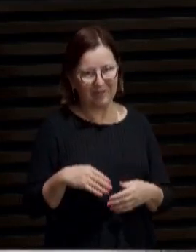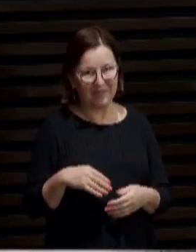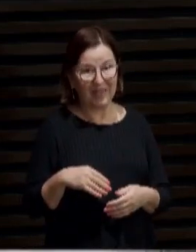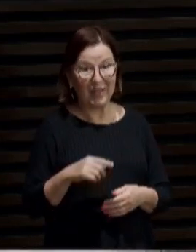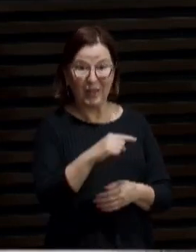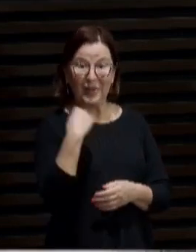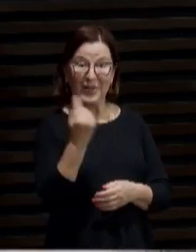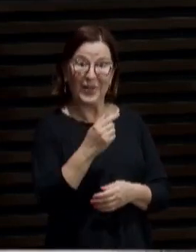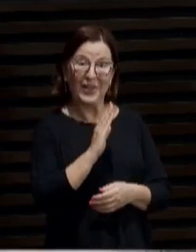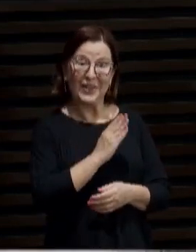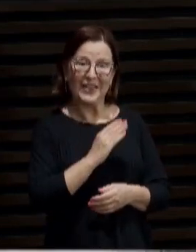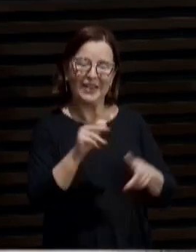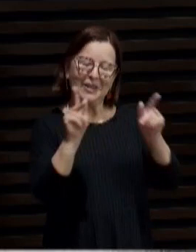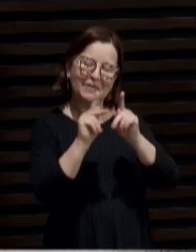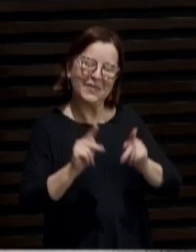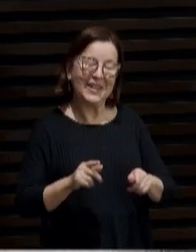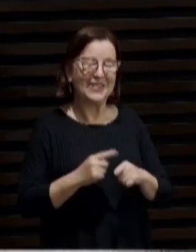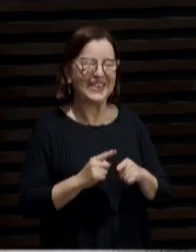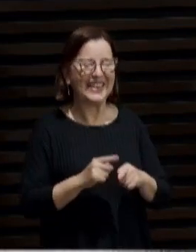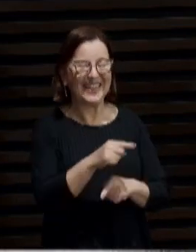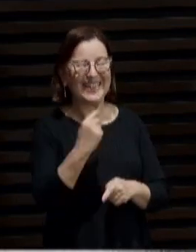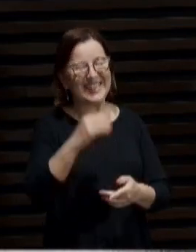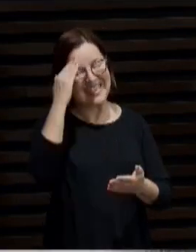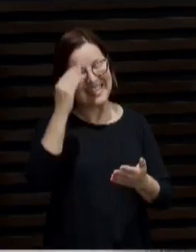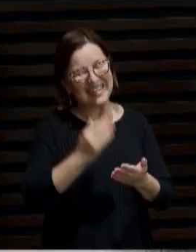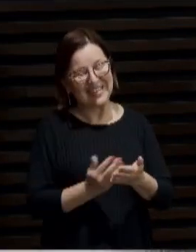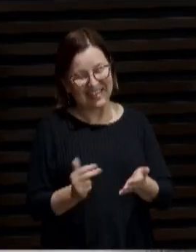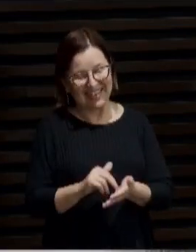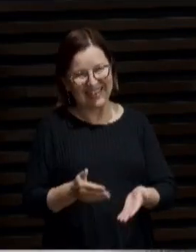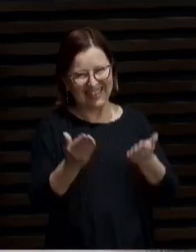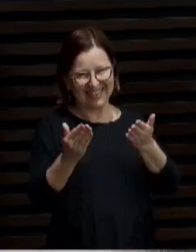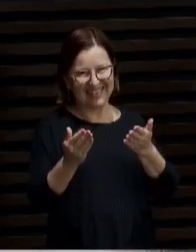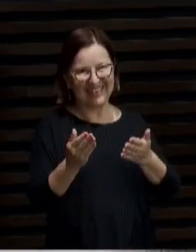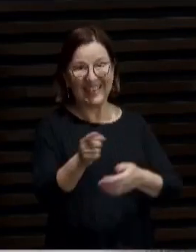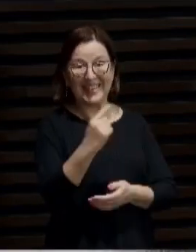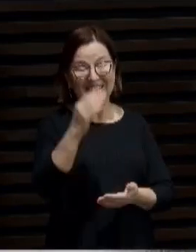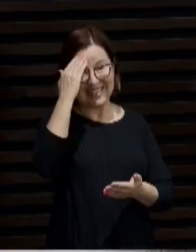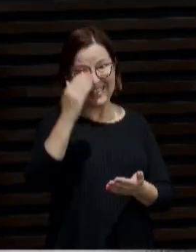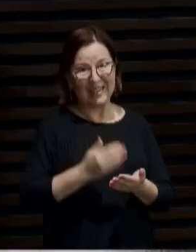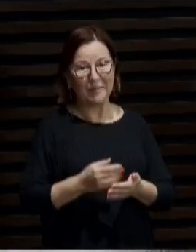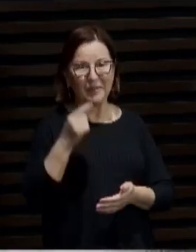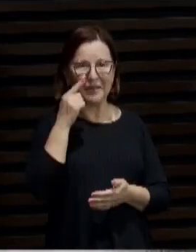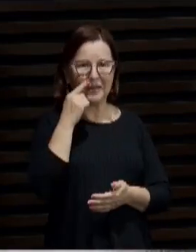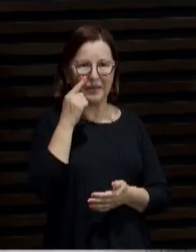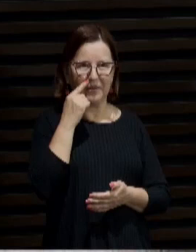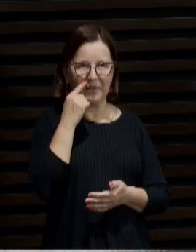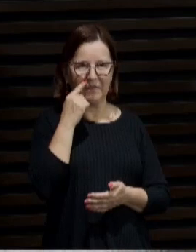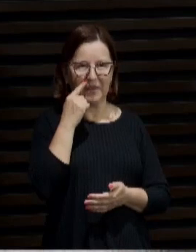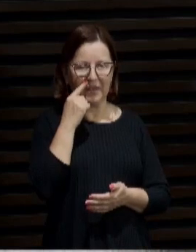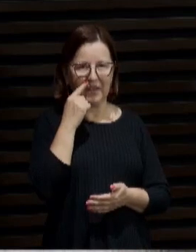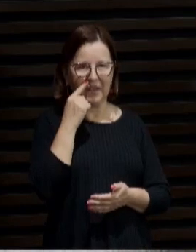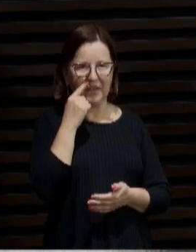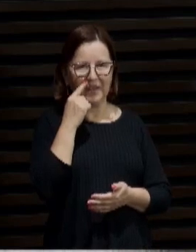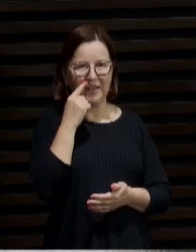paz. Porque nós cremos na ressurreição, nós cremos que o meu pai, ele teve a